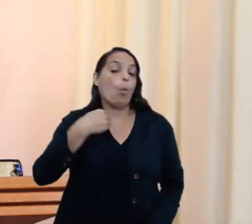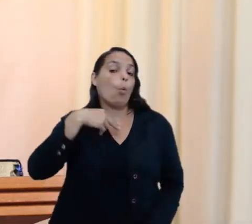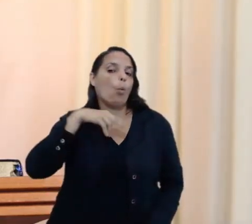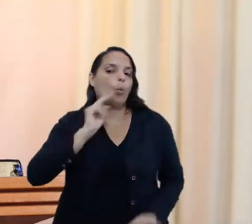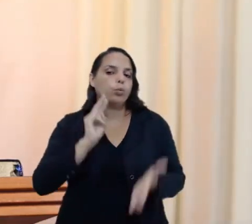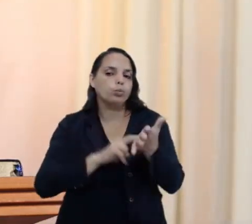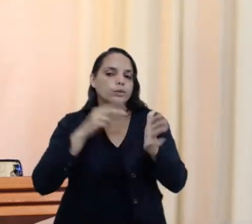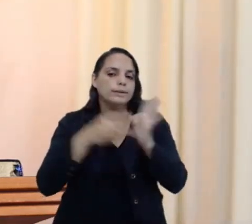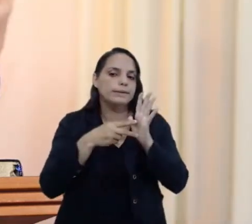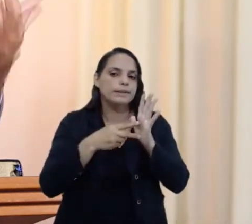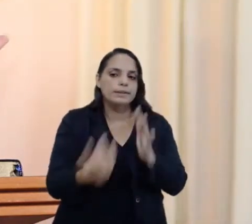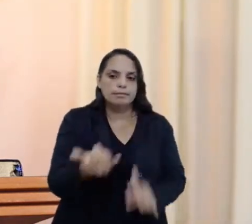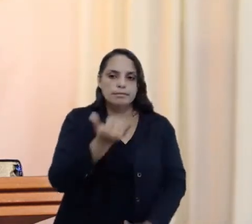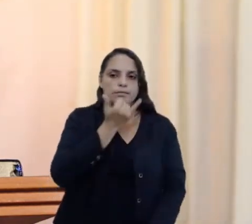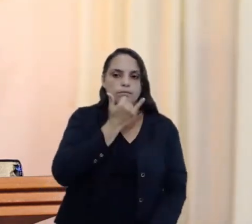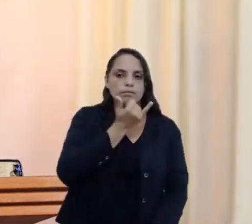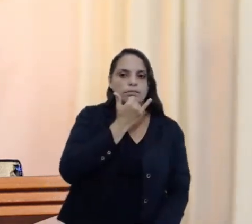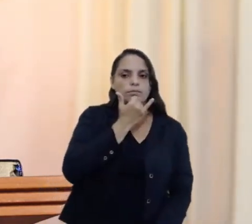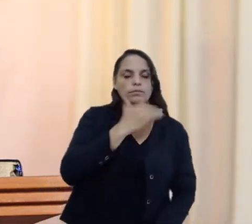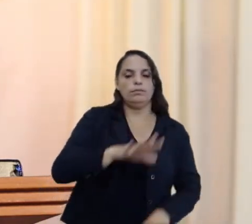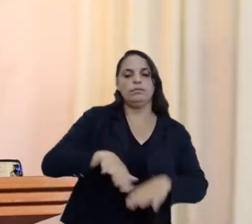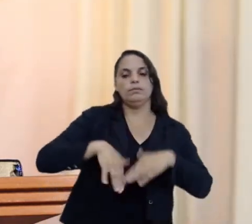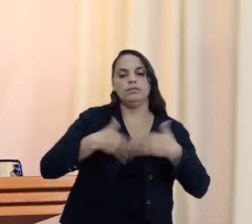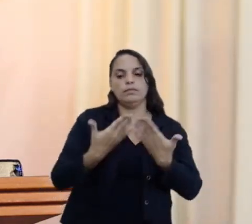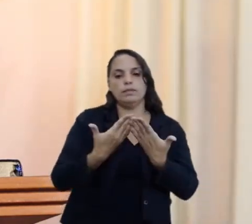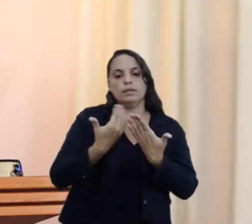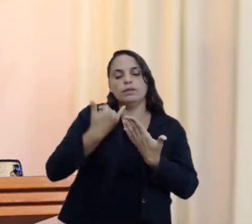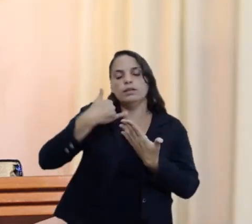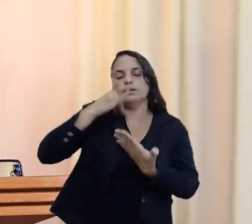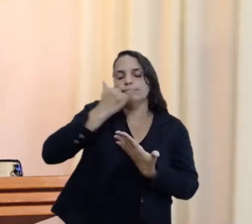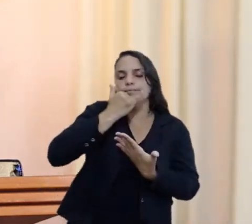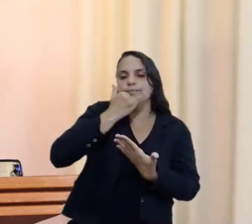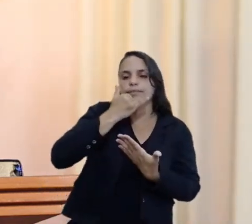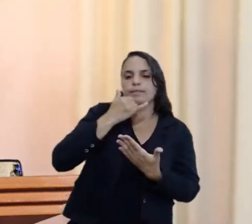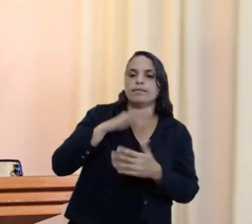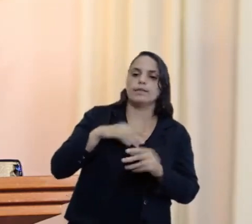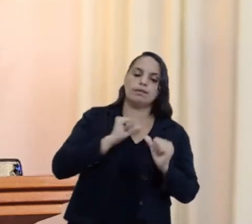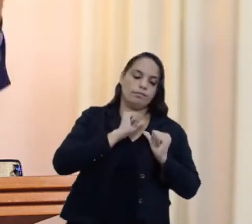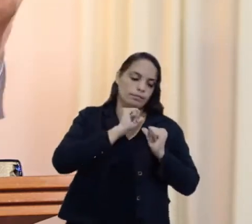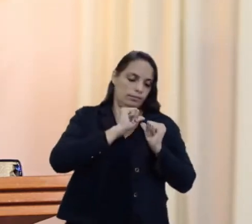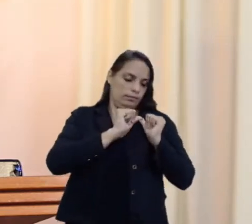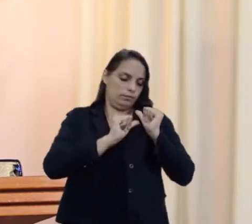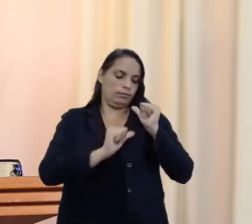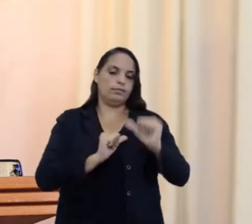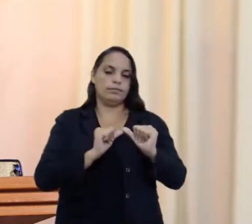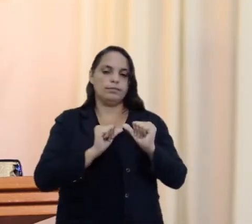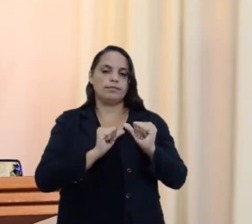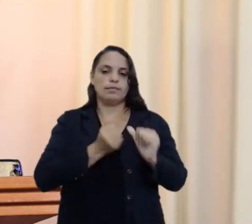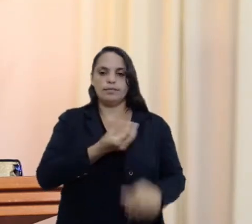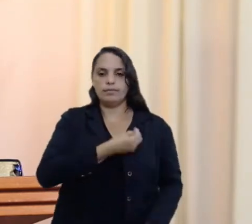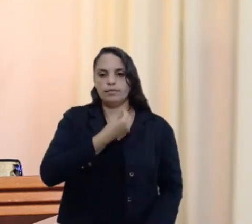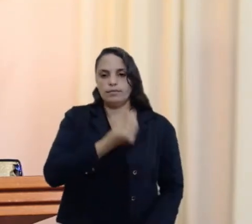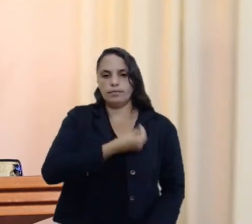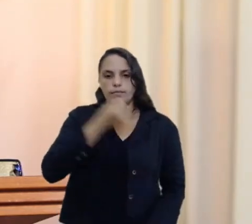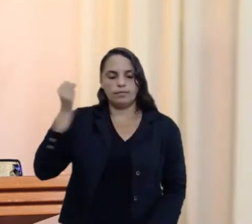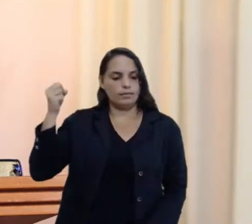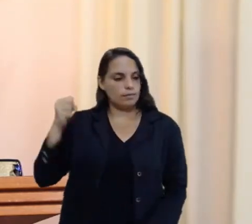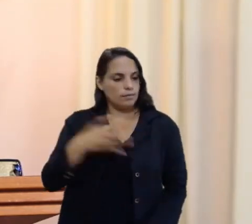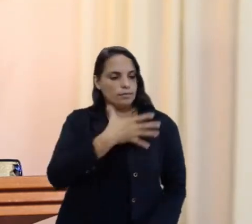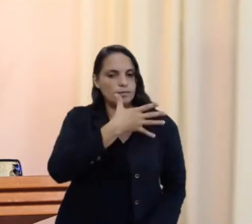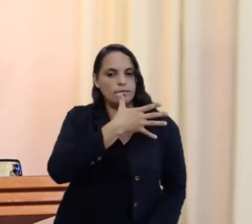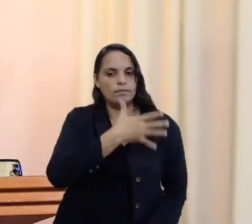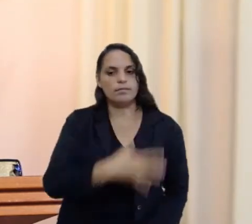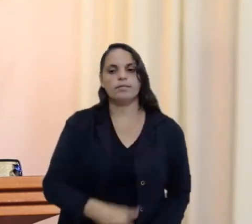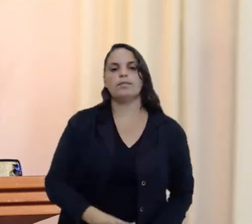perdoados, nascemos de novo. Agora tem início uma nova vida, uma vida